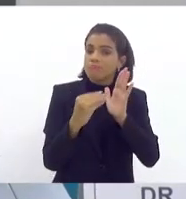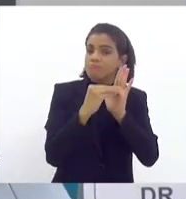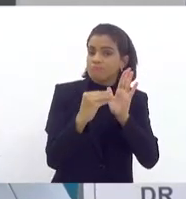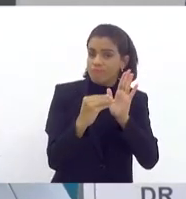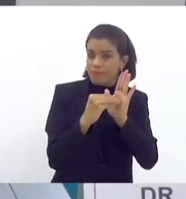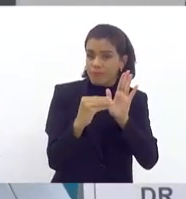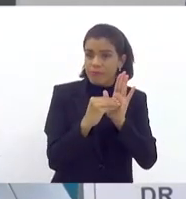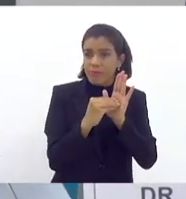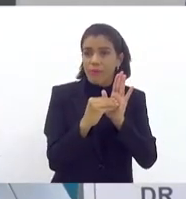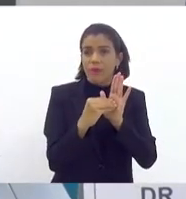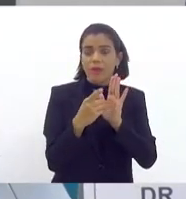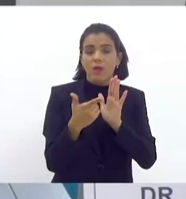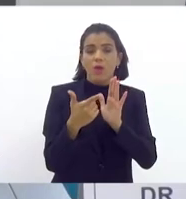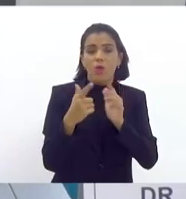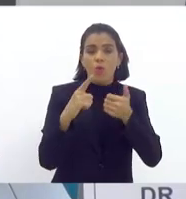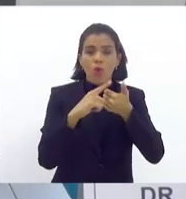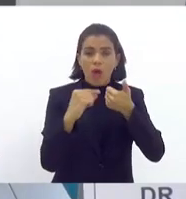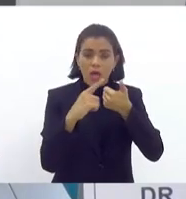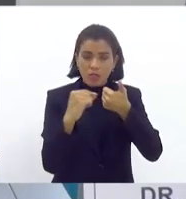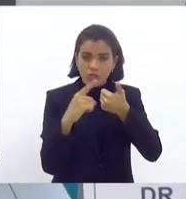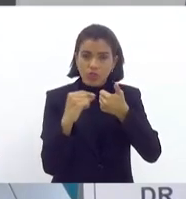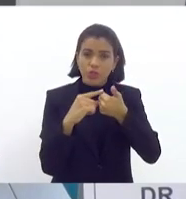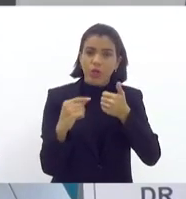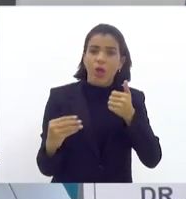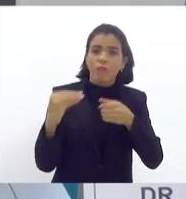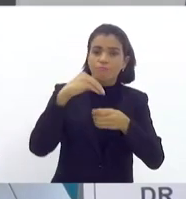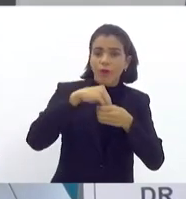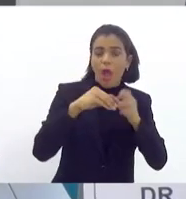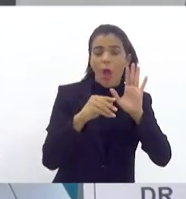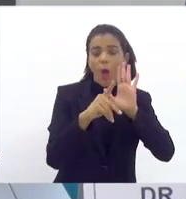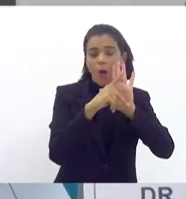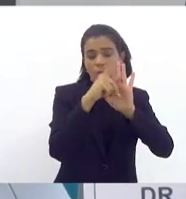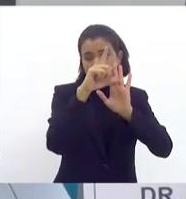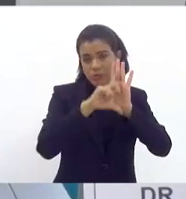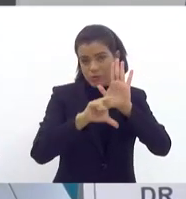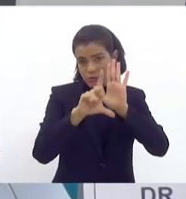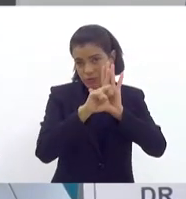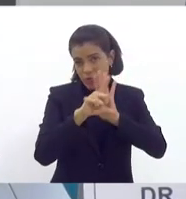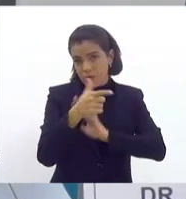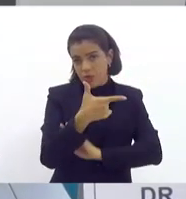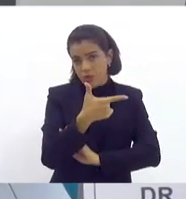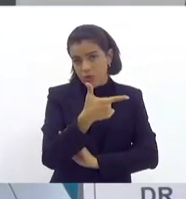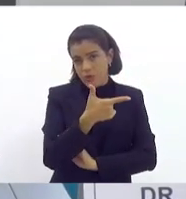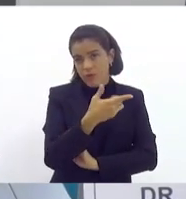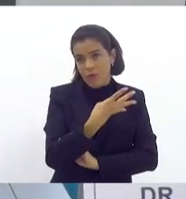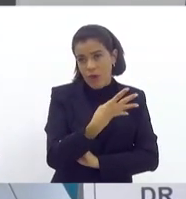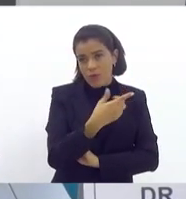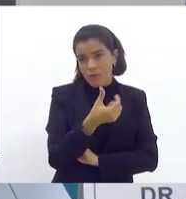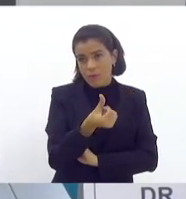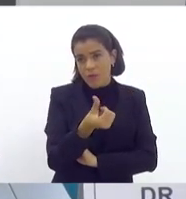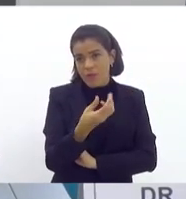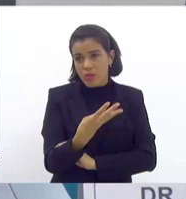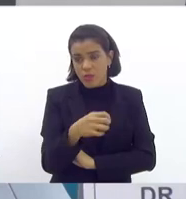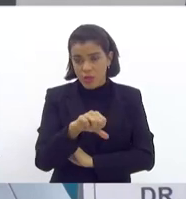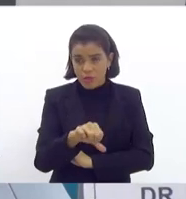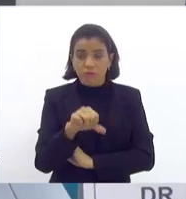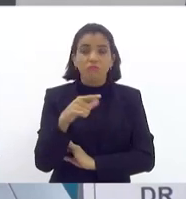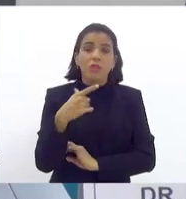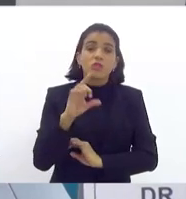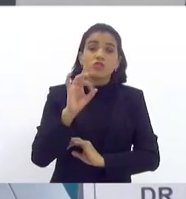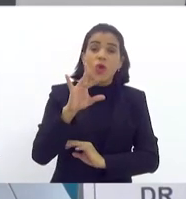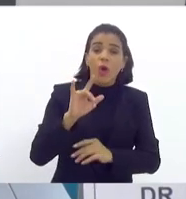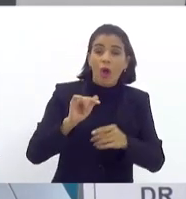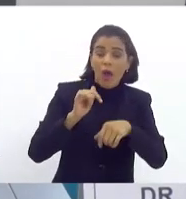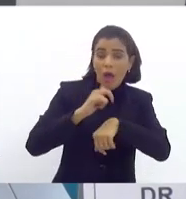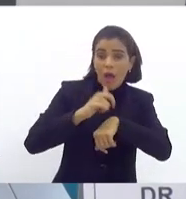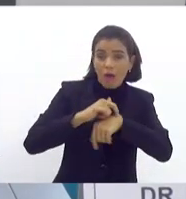couber o seguinte artigo ao projeto de lei 469 de 2023. É assim, essa lei produzirá seus efeitos somente após